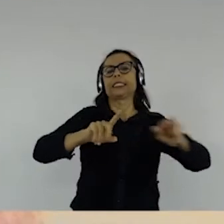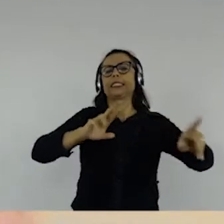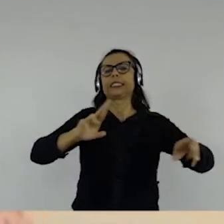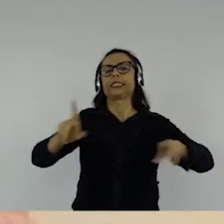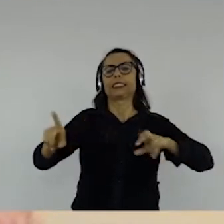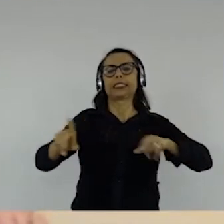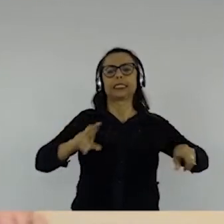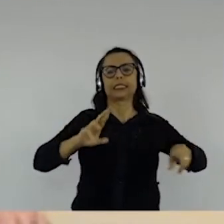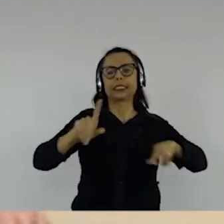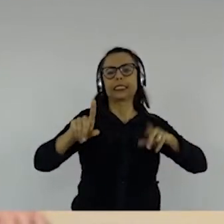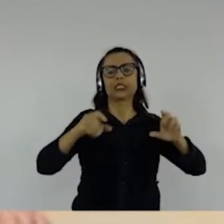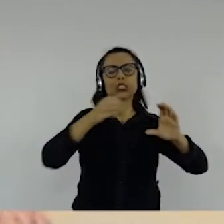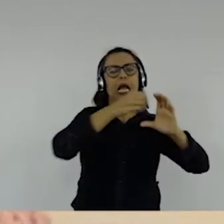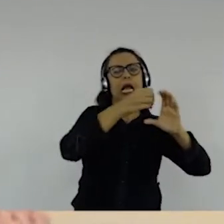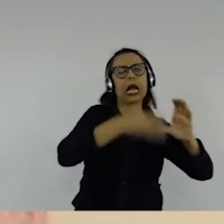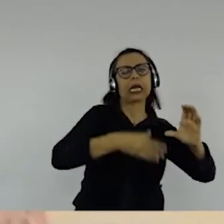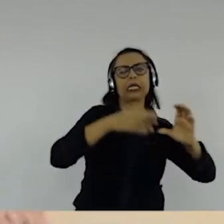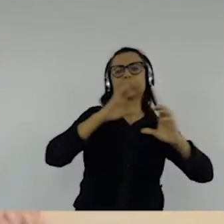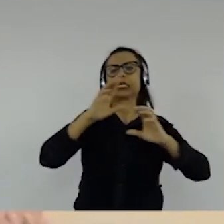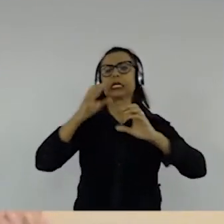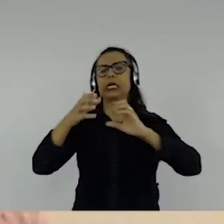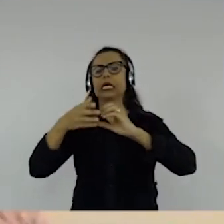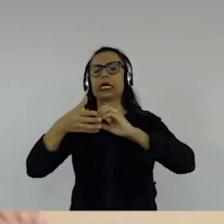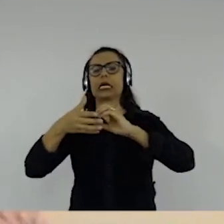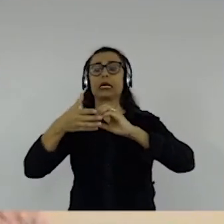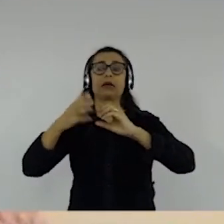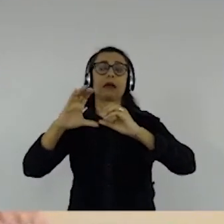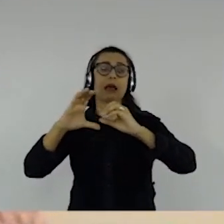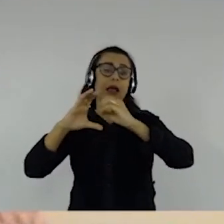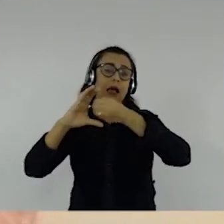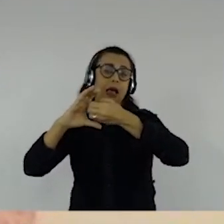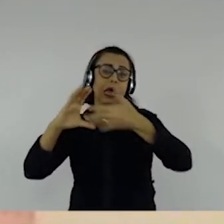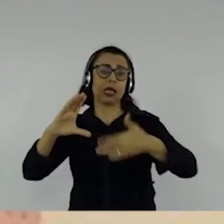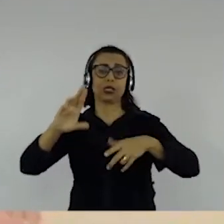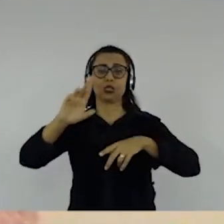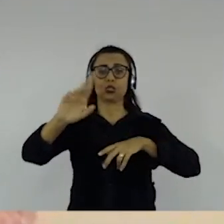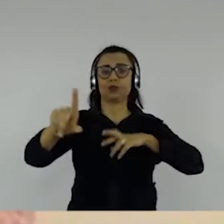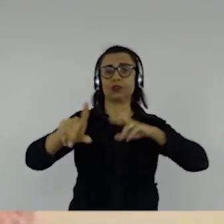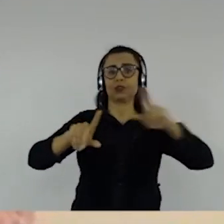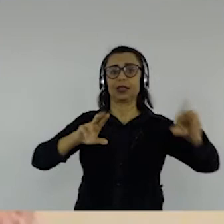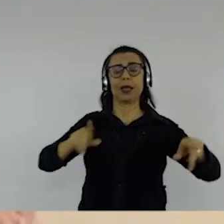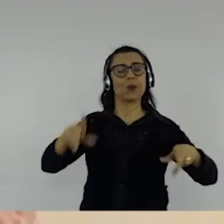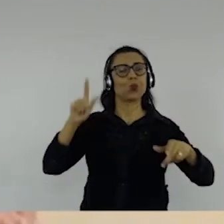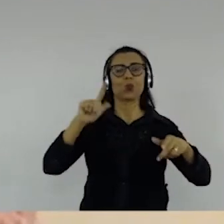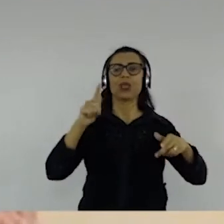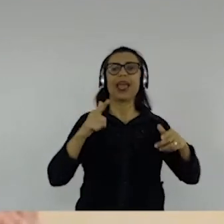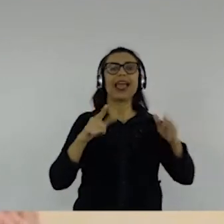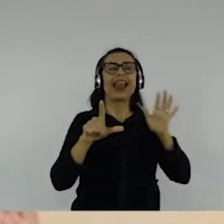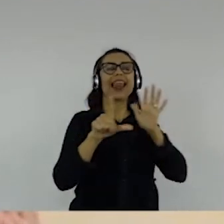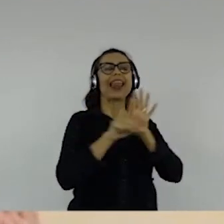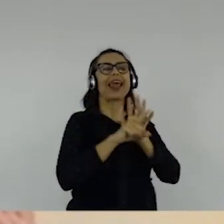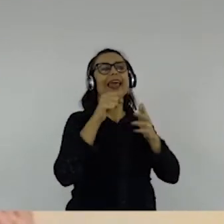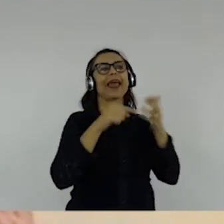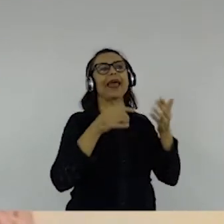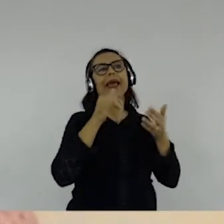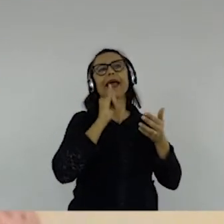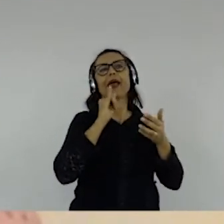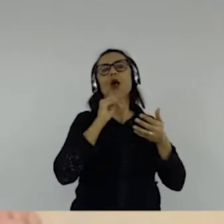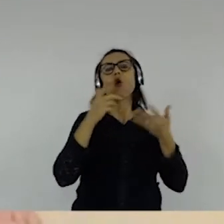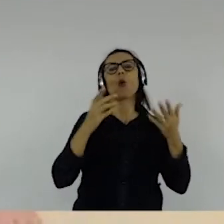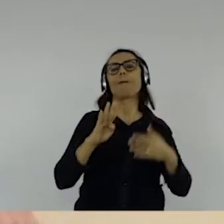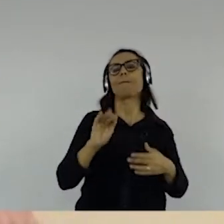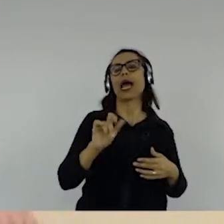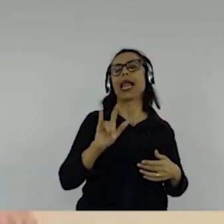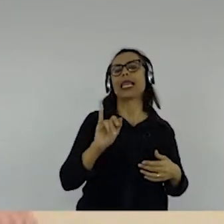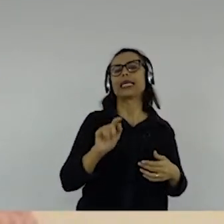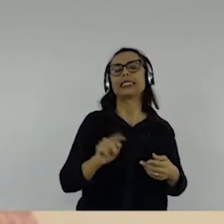ter diferentes características, e mal ou bem nós não temos nenhum critério legal sobre balizas, sobre requisitos e